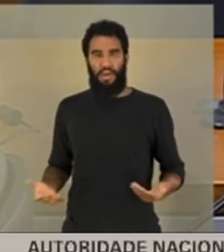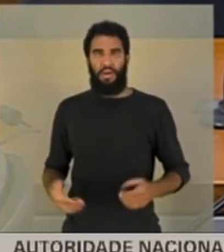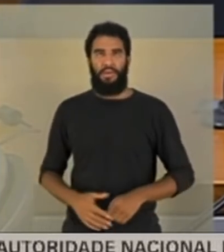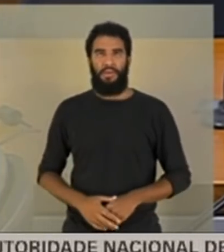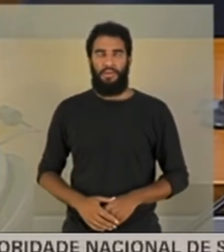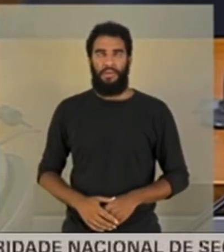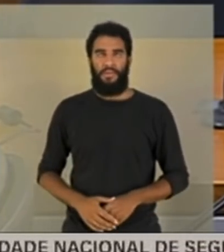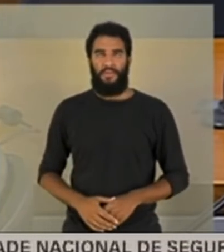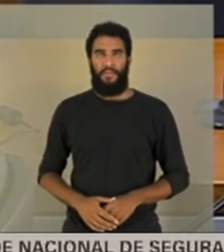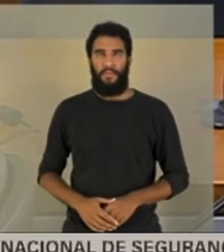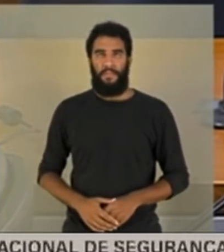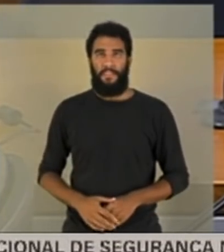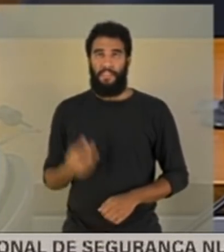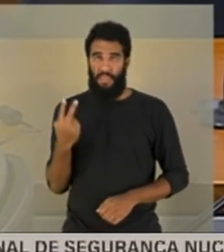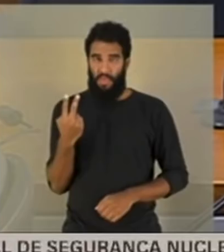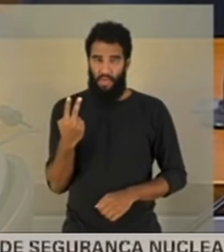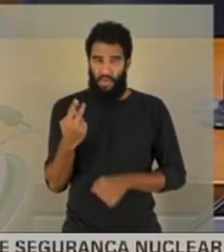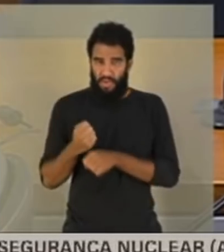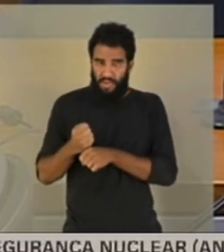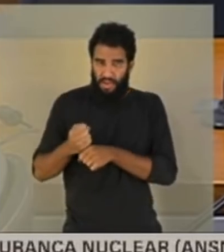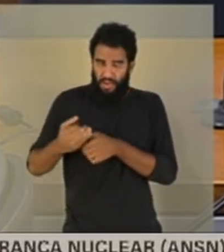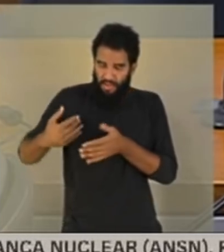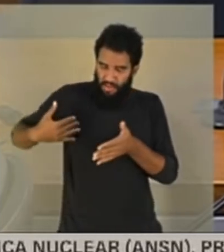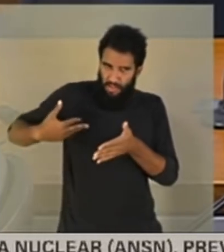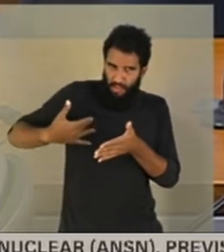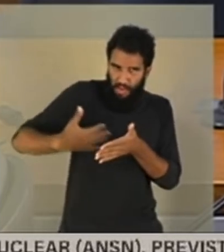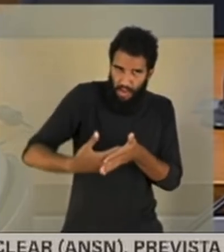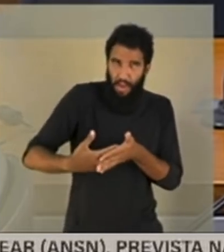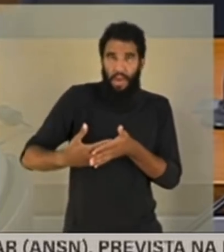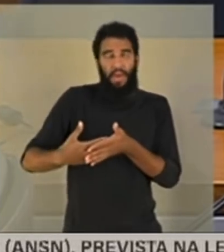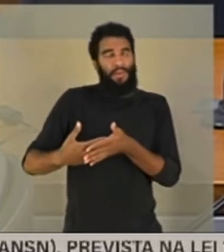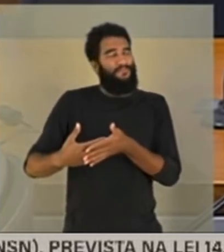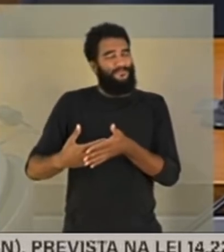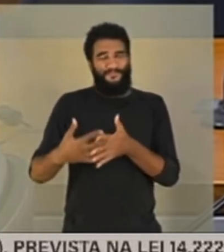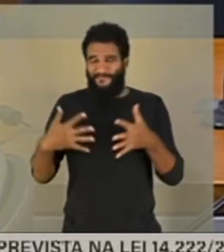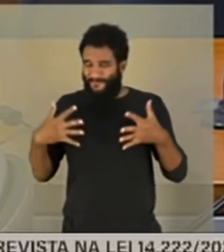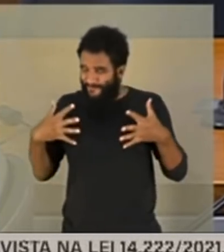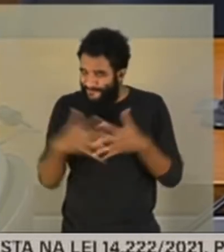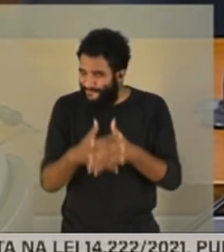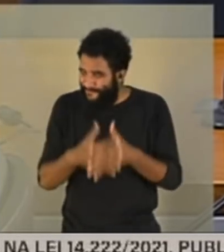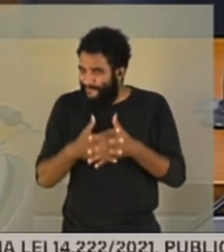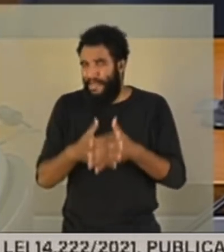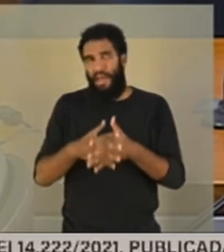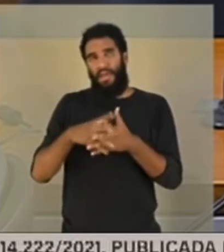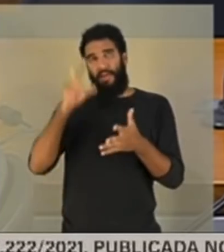Os dois últimos anos foram os mais difíceis da história da nossa geração, sem a mínima dúvida.